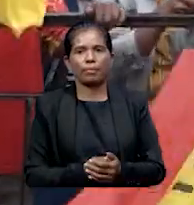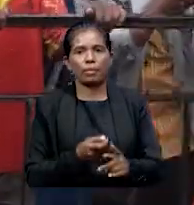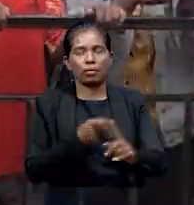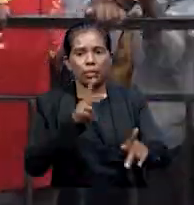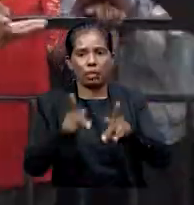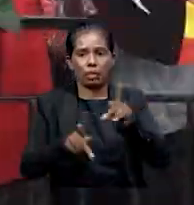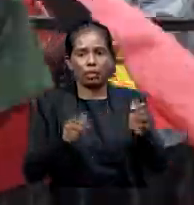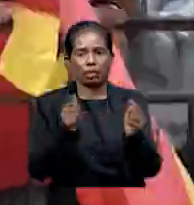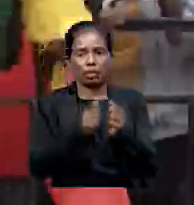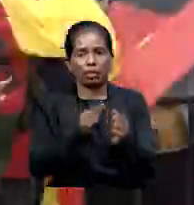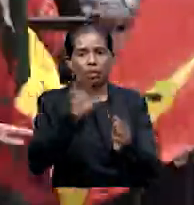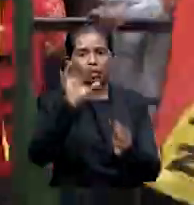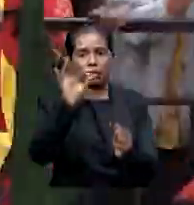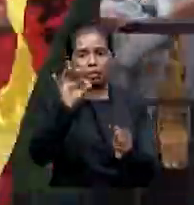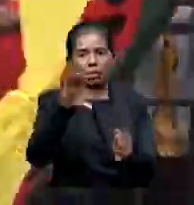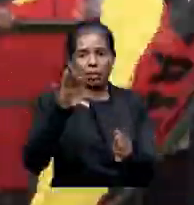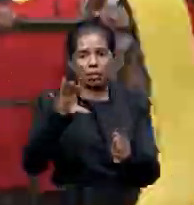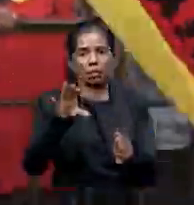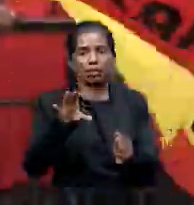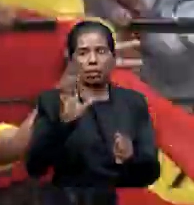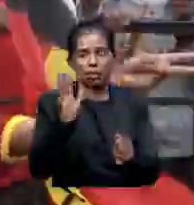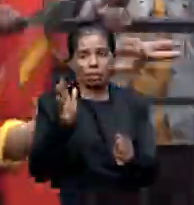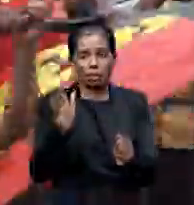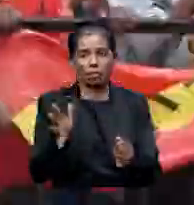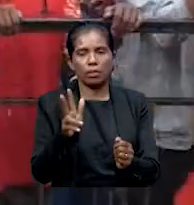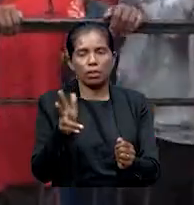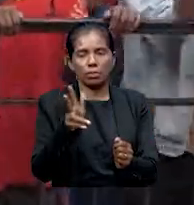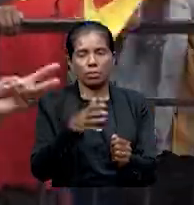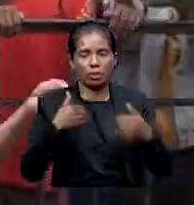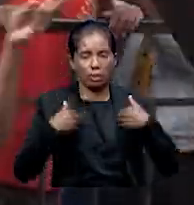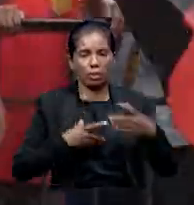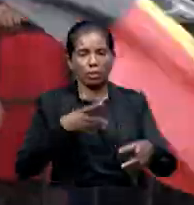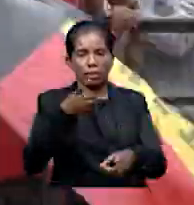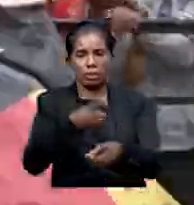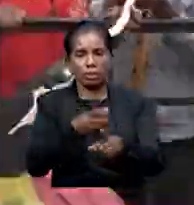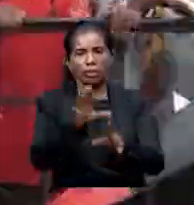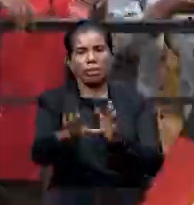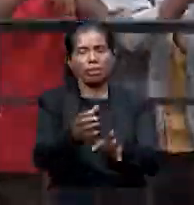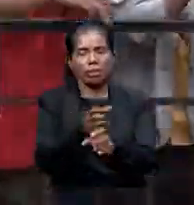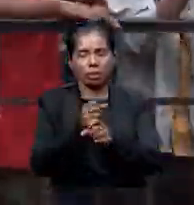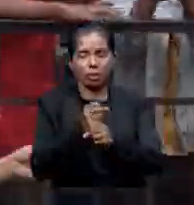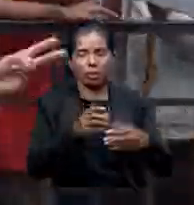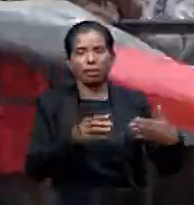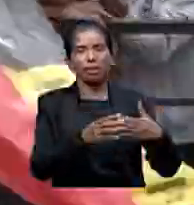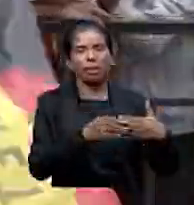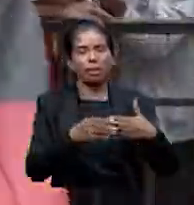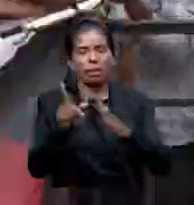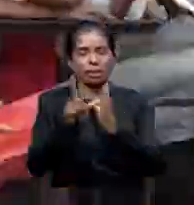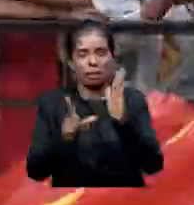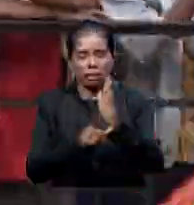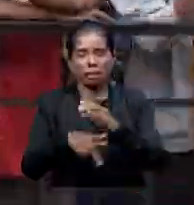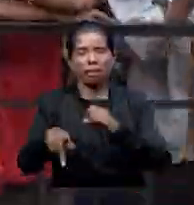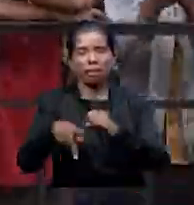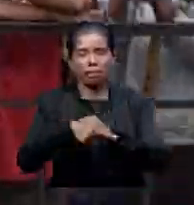Sirene, nain atu sia tol nulu iha direito atu exerce voto, hodi hili lista pacote candidatura. Enquanto